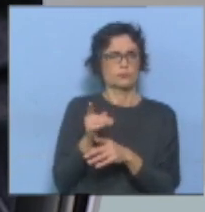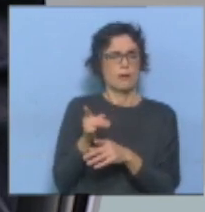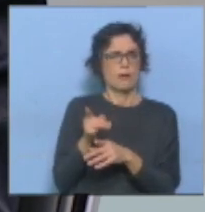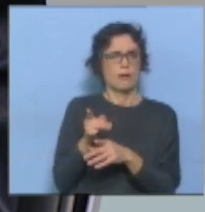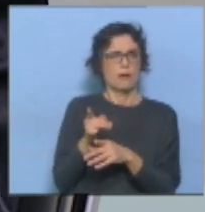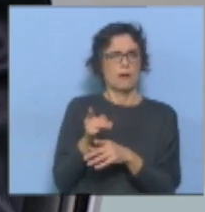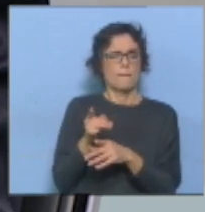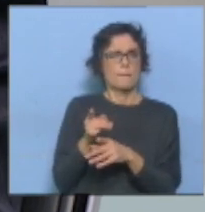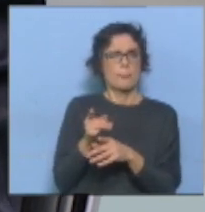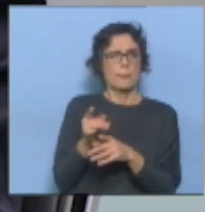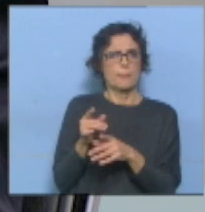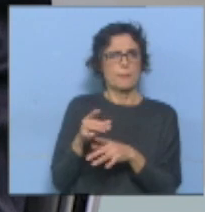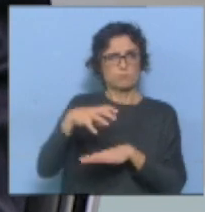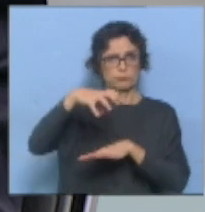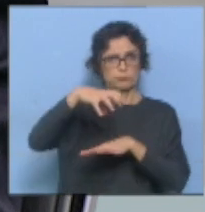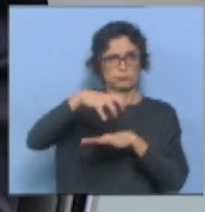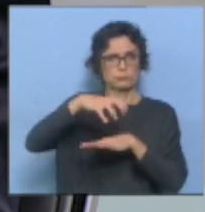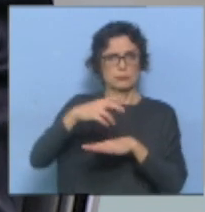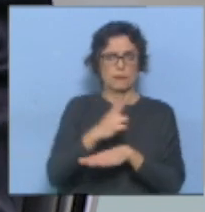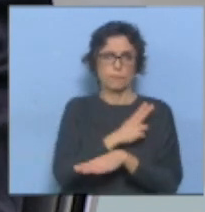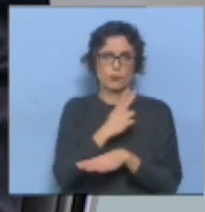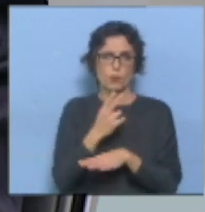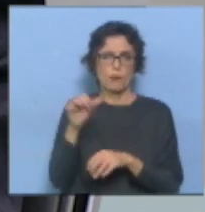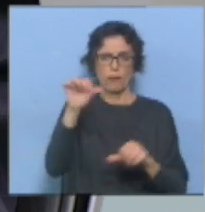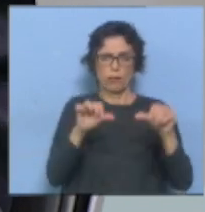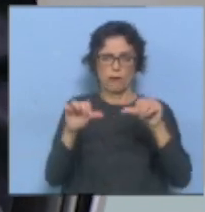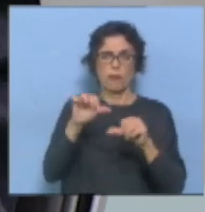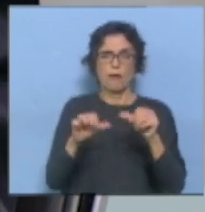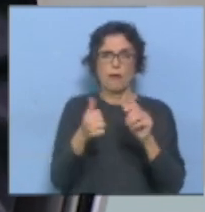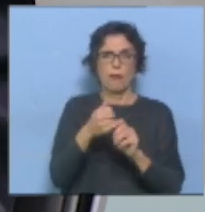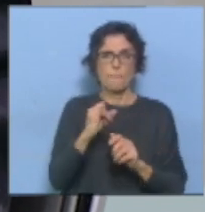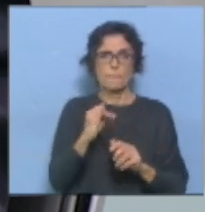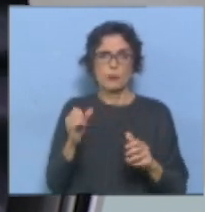a biotecnologia, veio para a Foz também, e, portanto, cresceu localmente